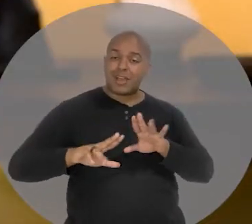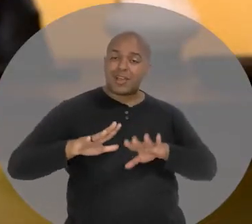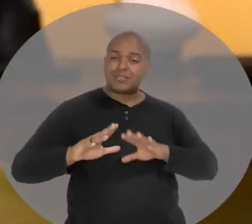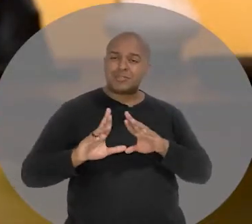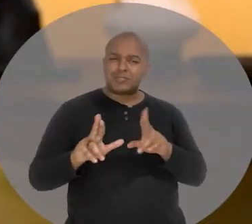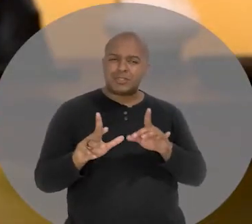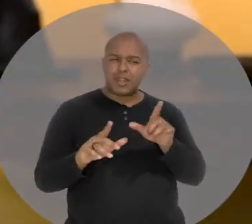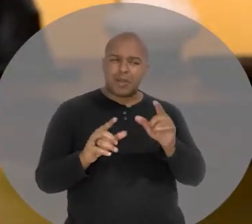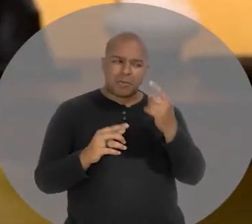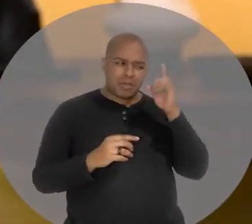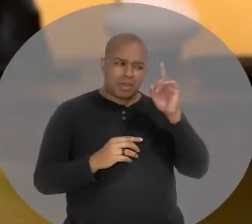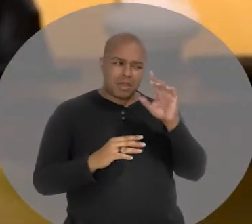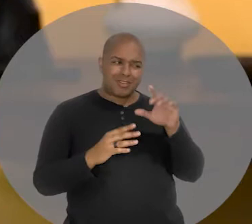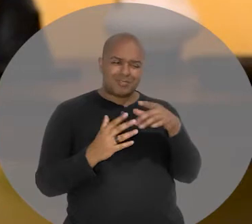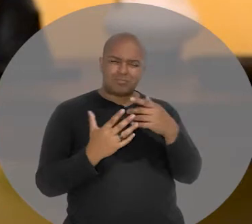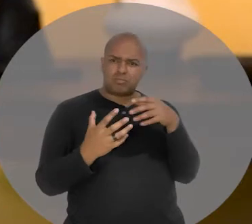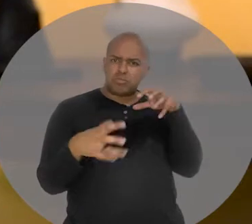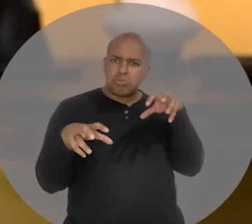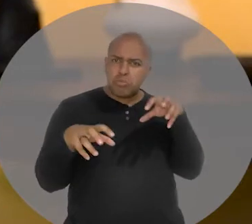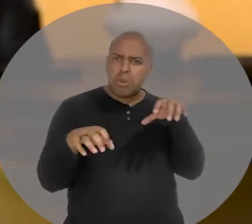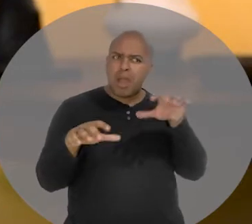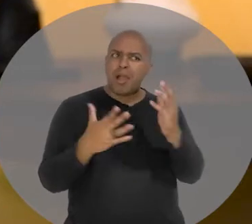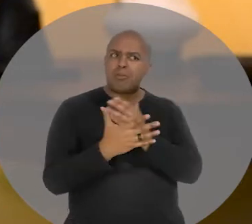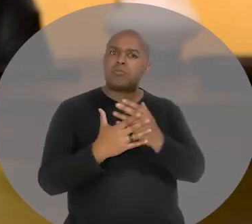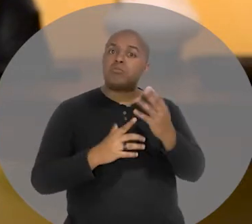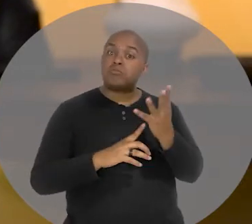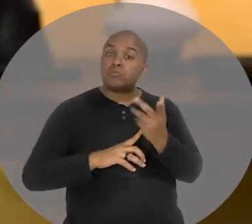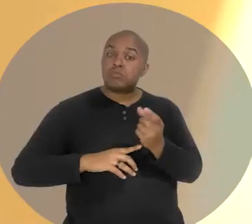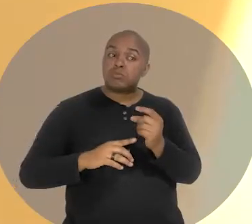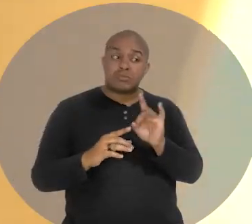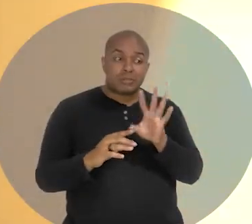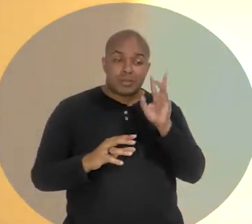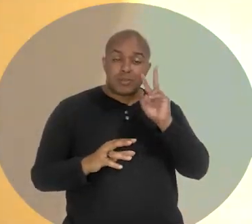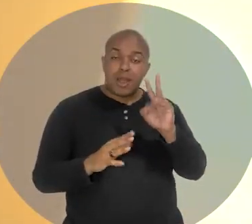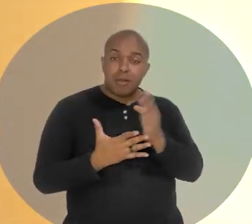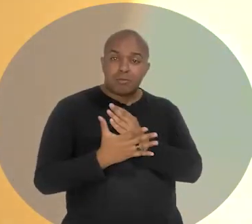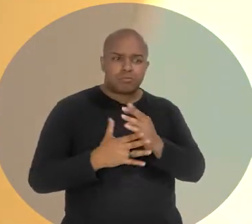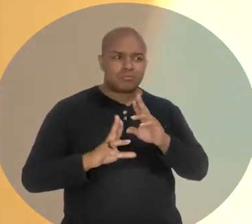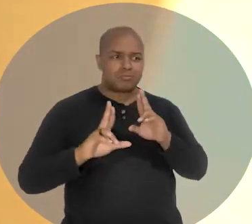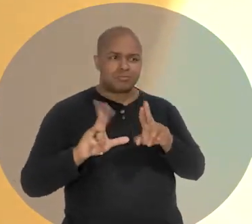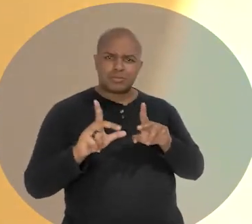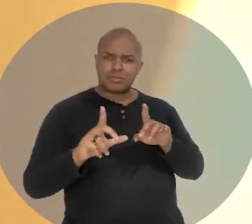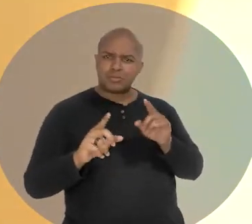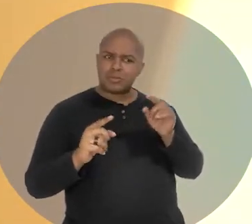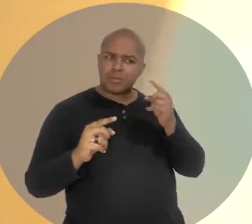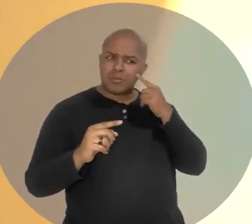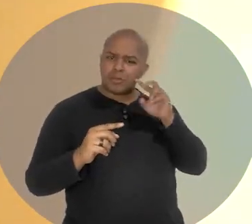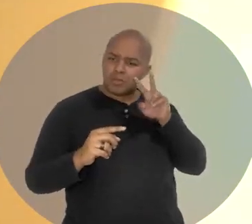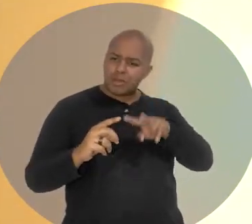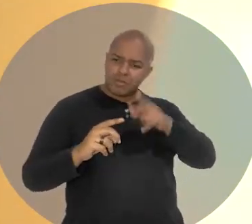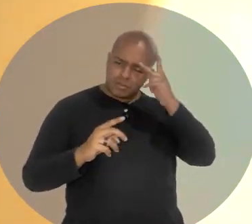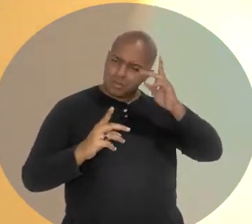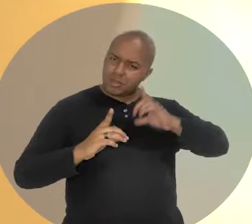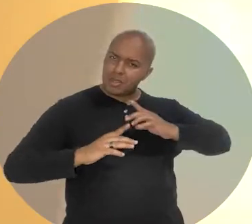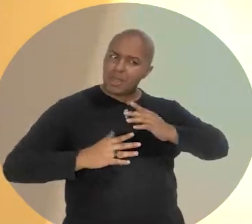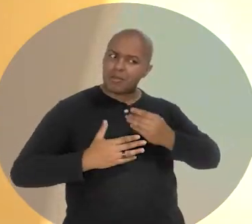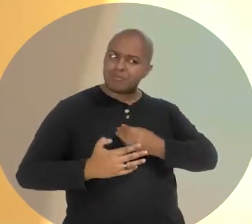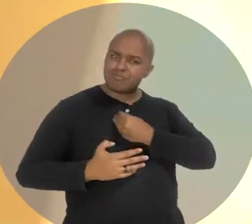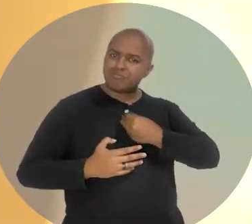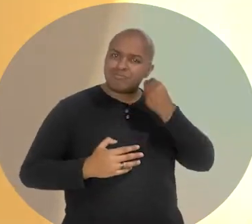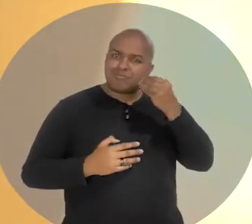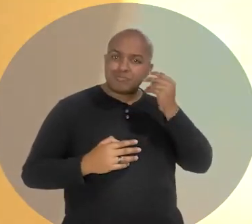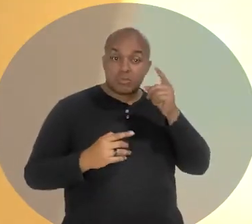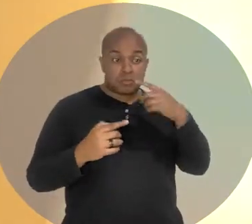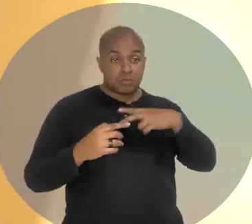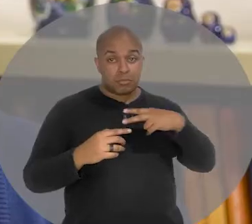ao invés de um monstro, ele pode ser algo artístico, e só visto como algo diferente, um ponto de vista de uma pessoa que tem uma vivência particular, no caso